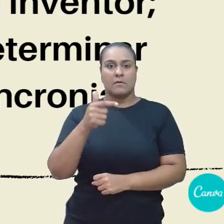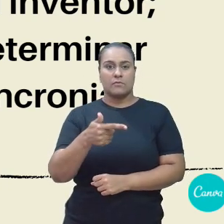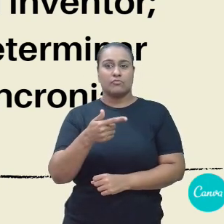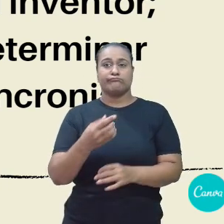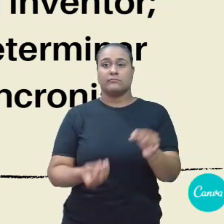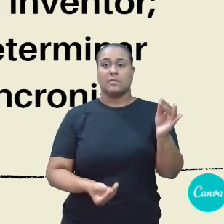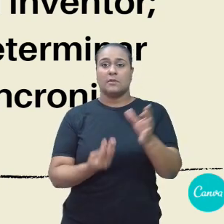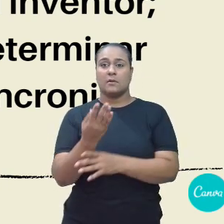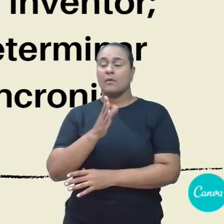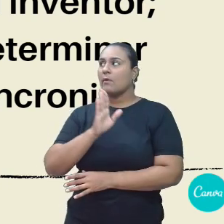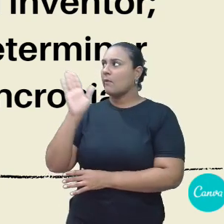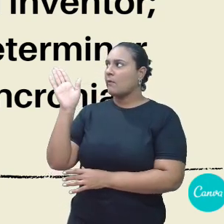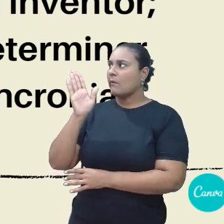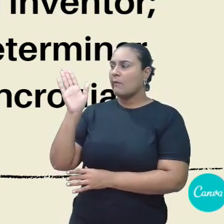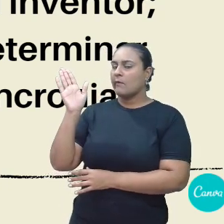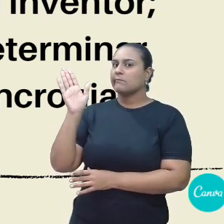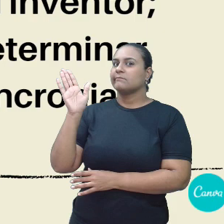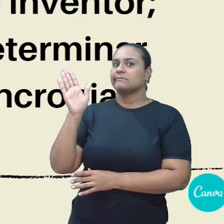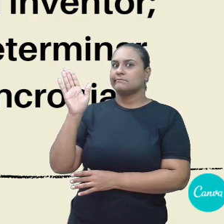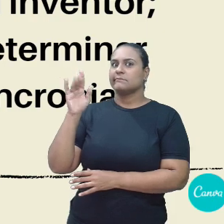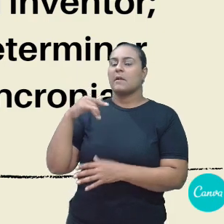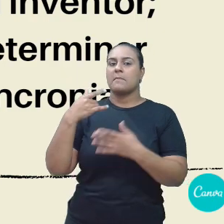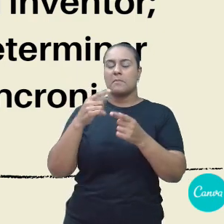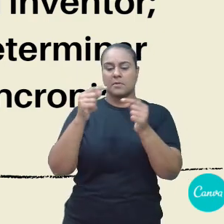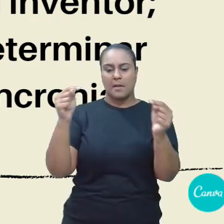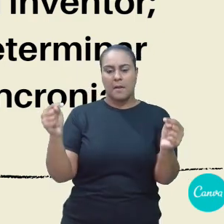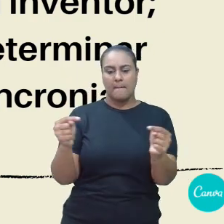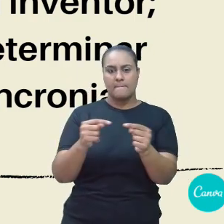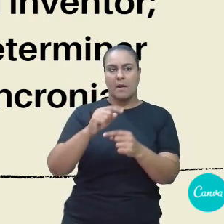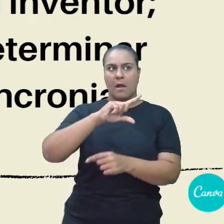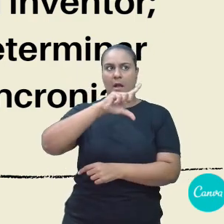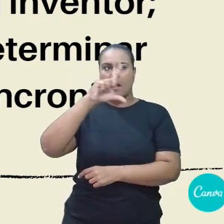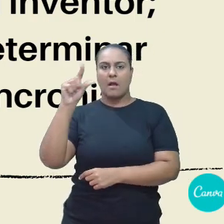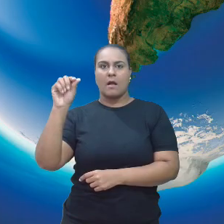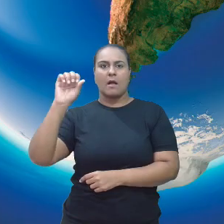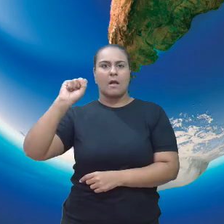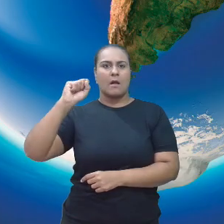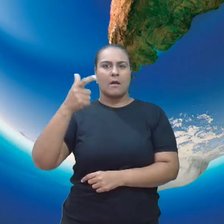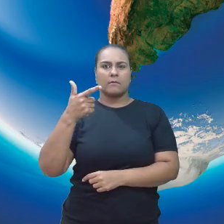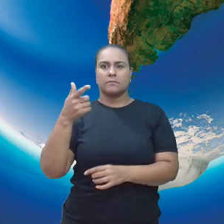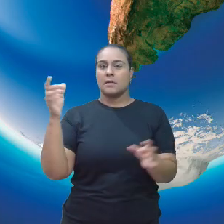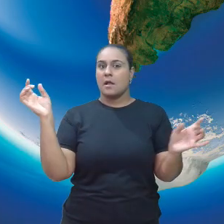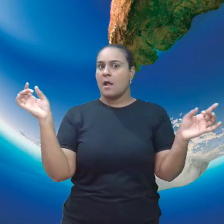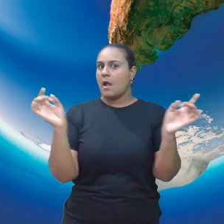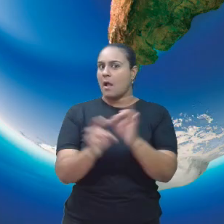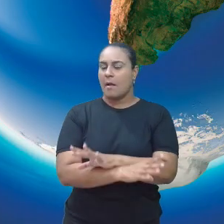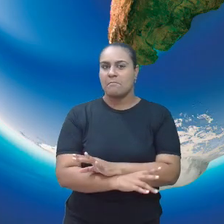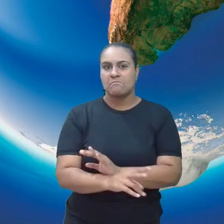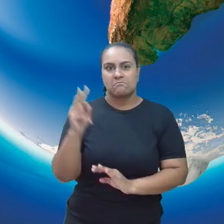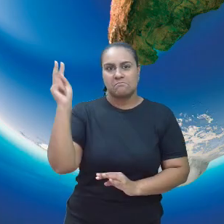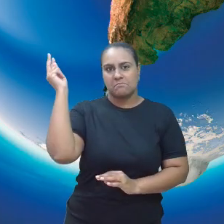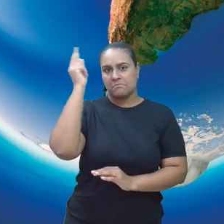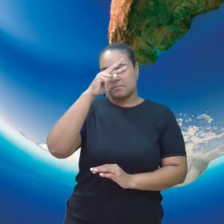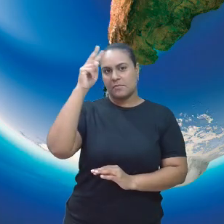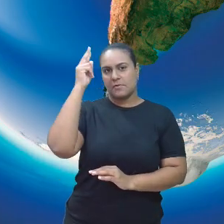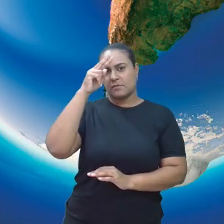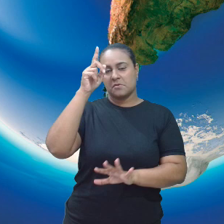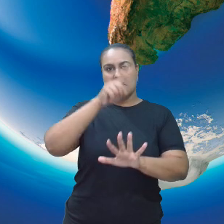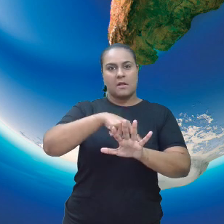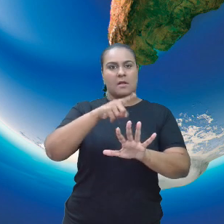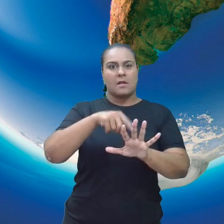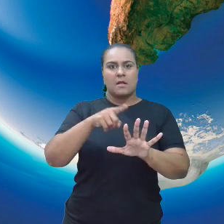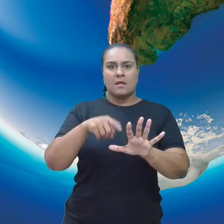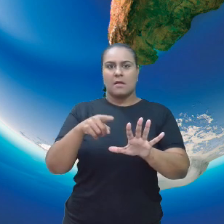criou, e isso foi para poder sincronizar a Lua com o Sol. Pronto, acabou-se a história,